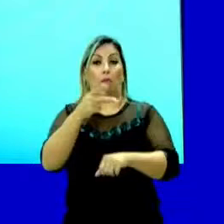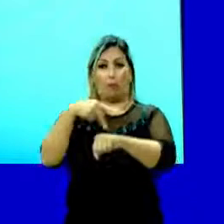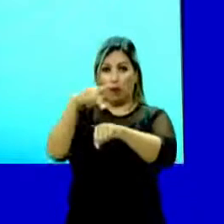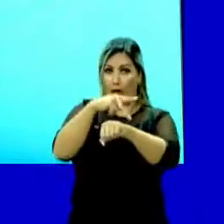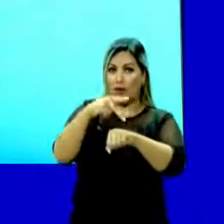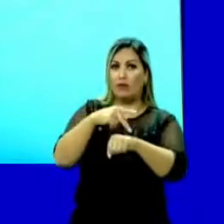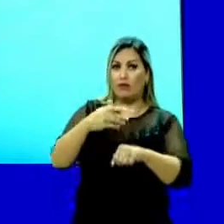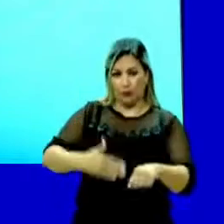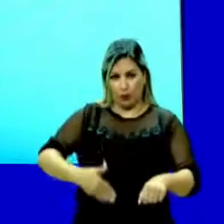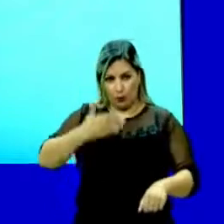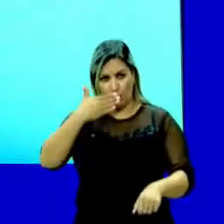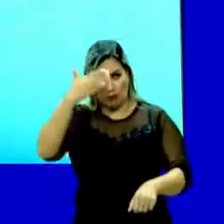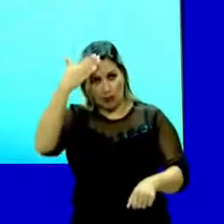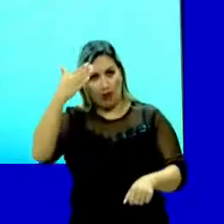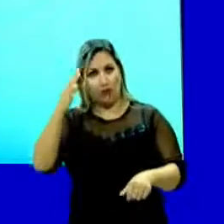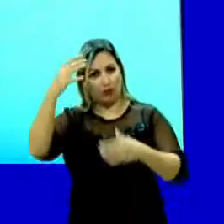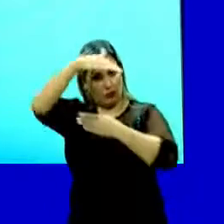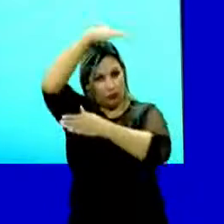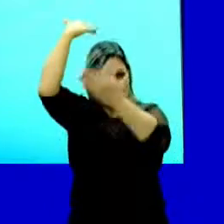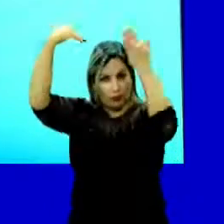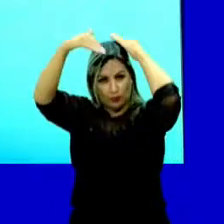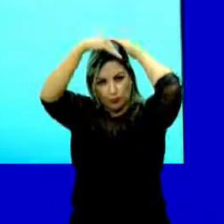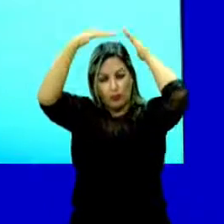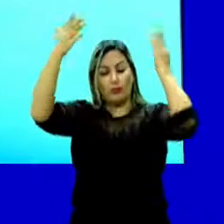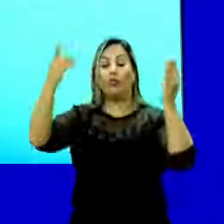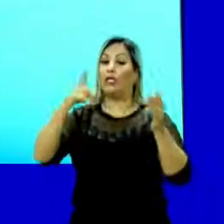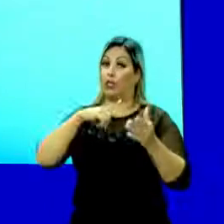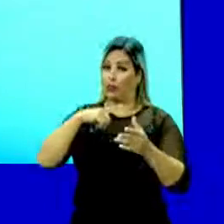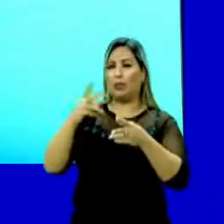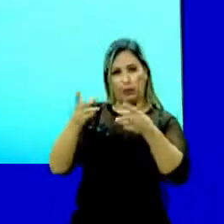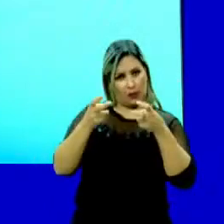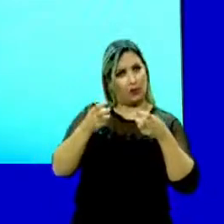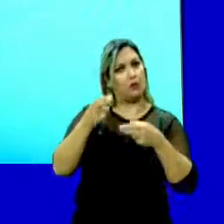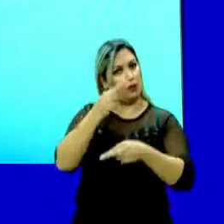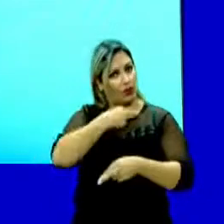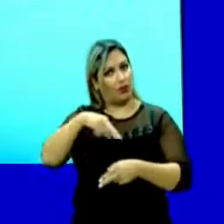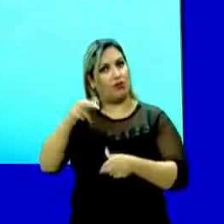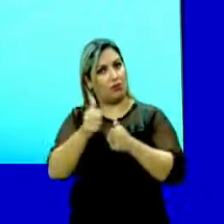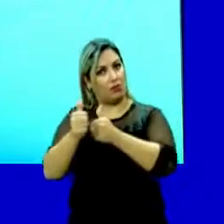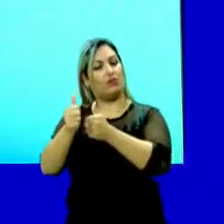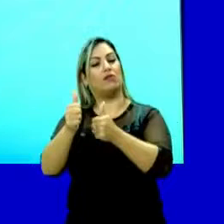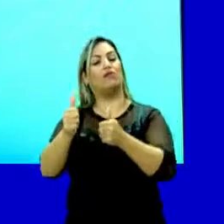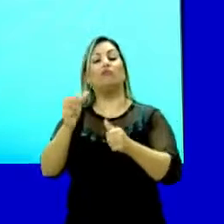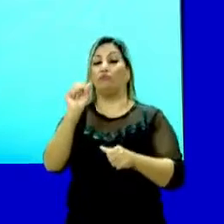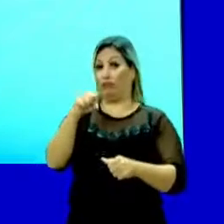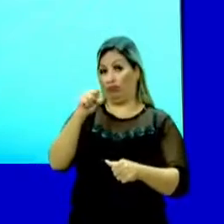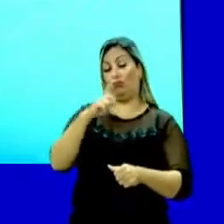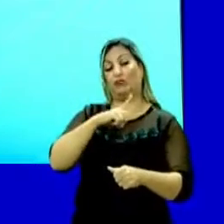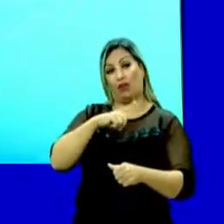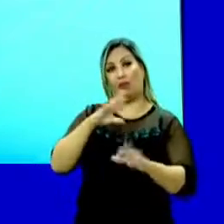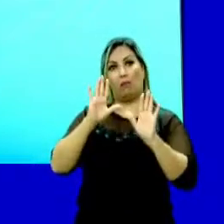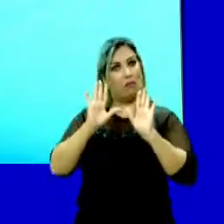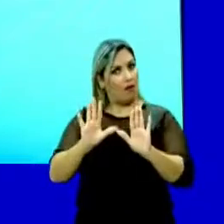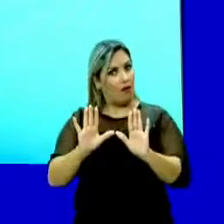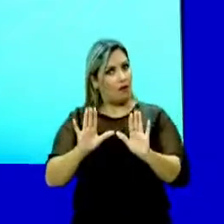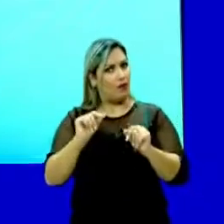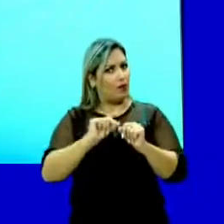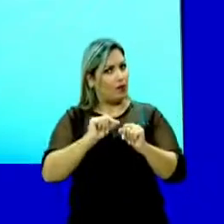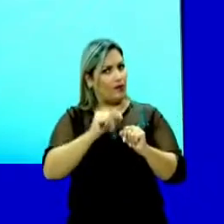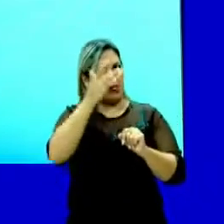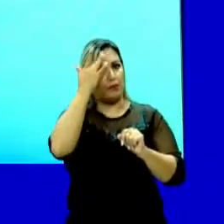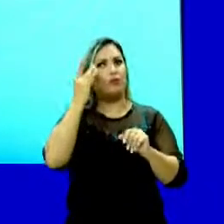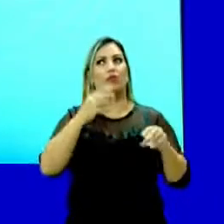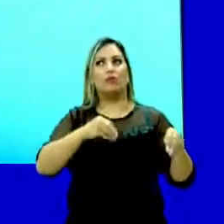países muçulmanos. Então, existe essa perseguição religiosa? Sim, né? Mas é o que